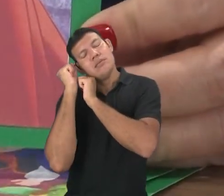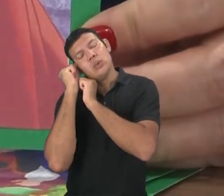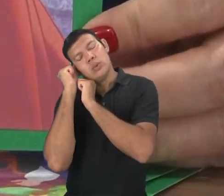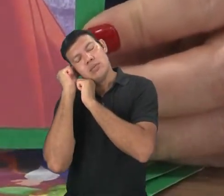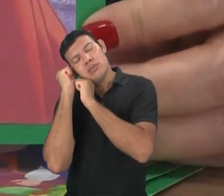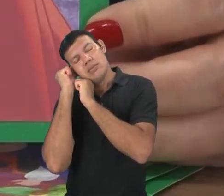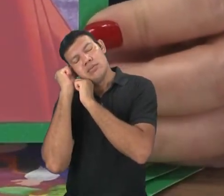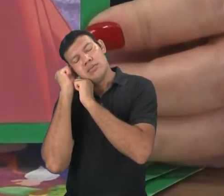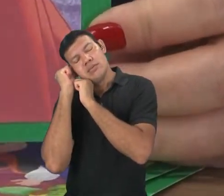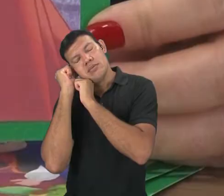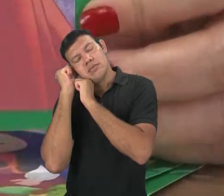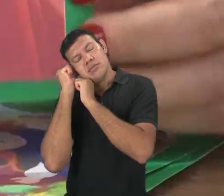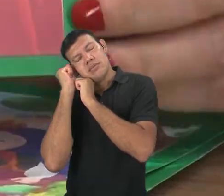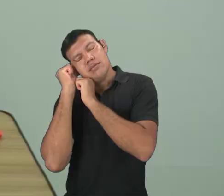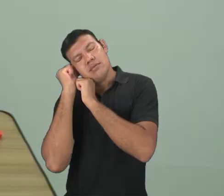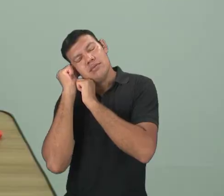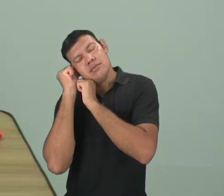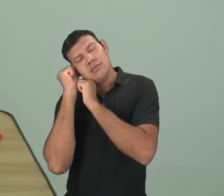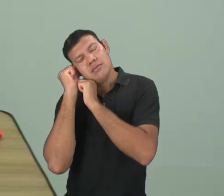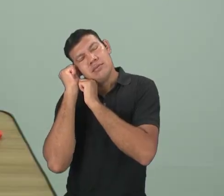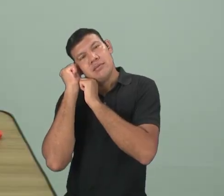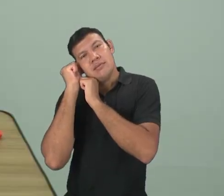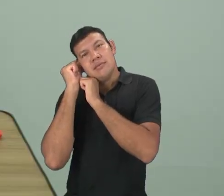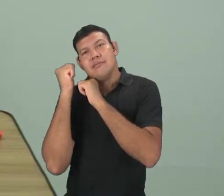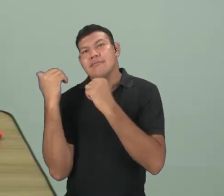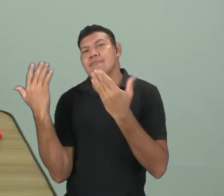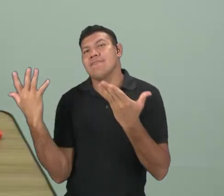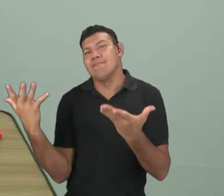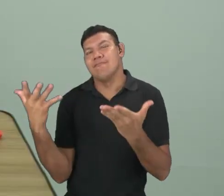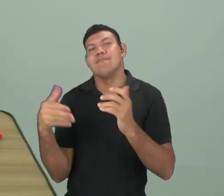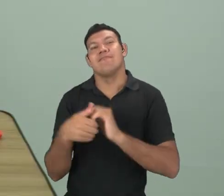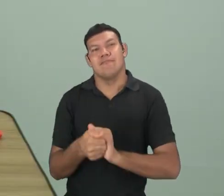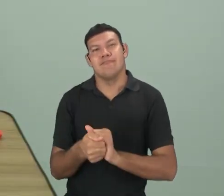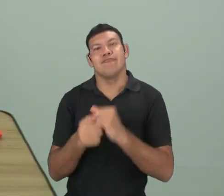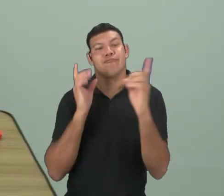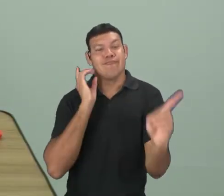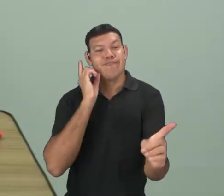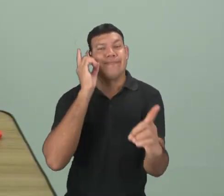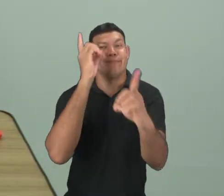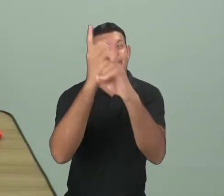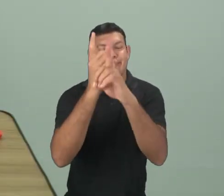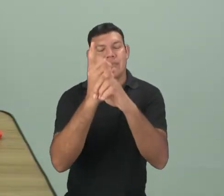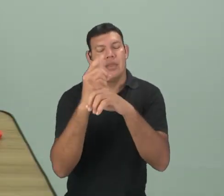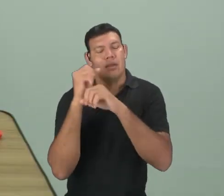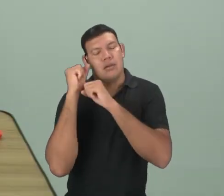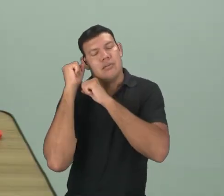Ela dorme bastante, né? Então, encontra-se ela aí dormindo, né?